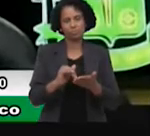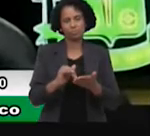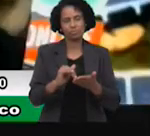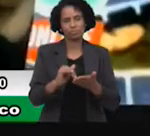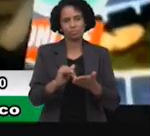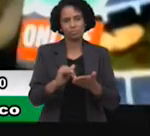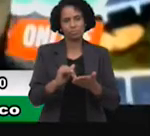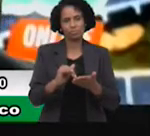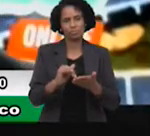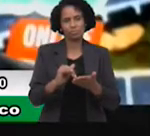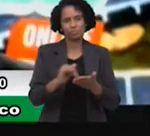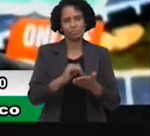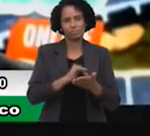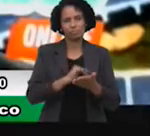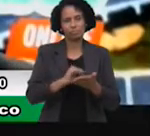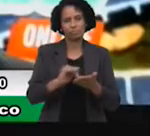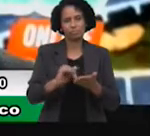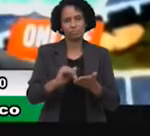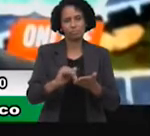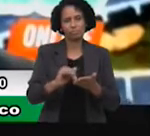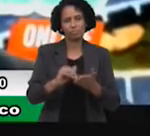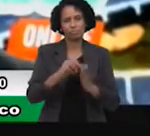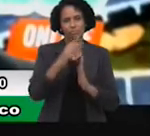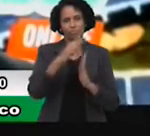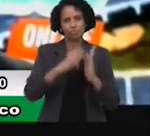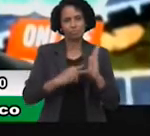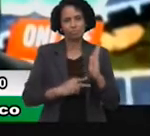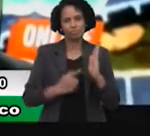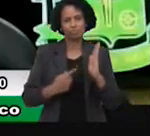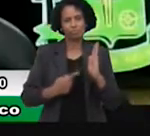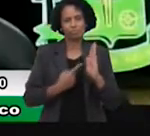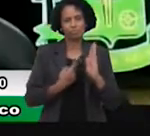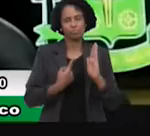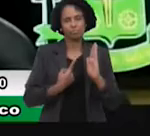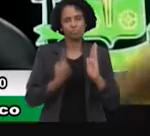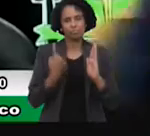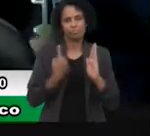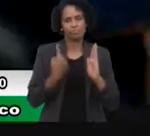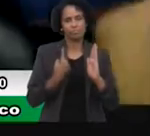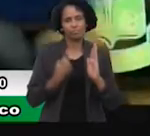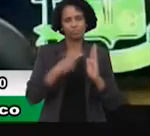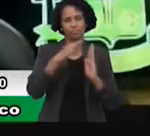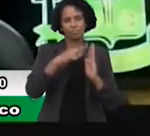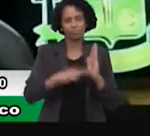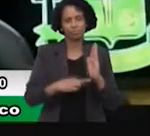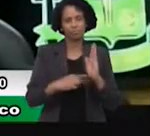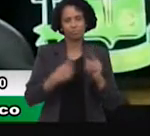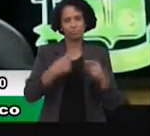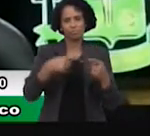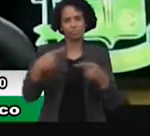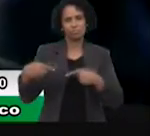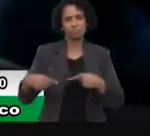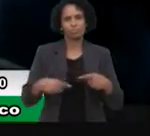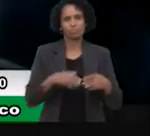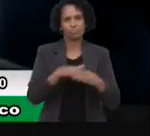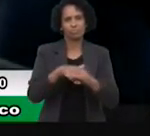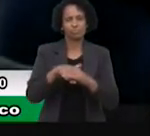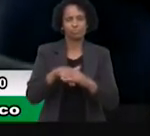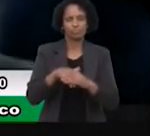que proceda à leitura do primeiro item a ser discutido e votado.